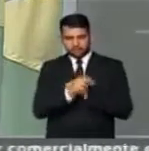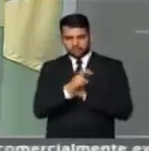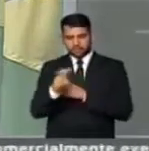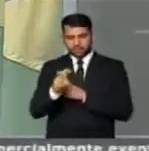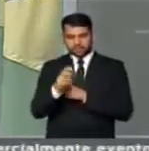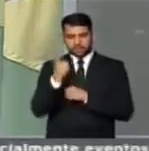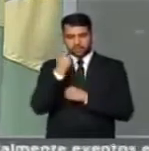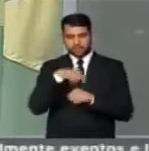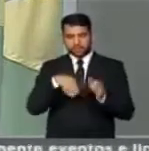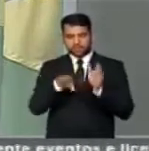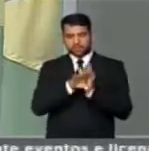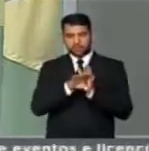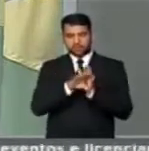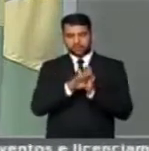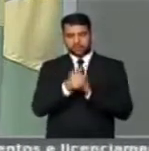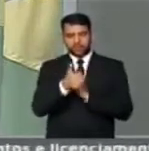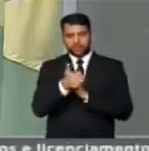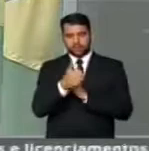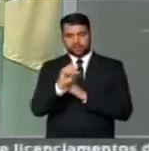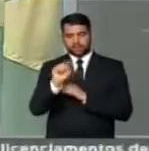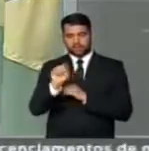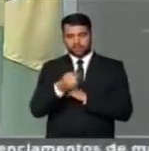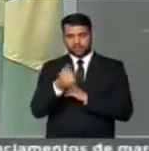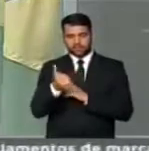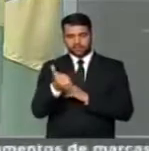2015, chegou a